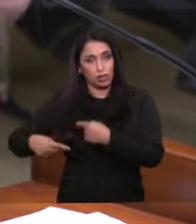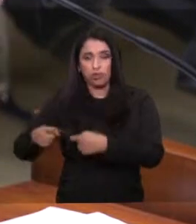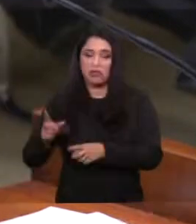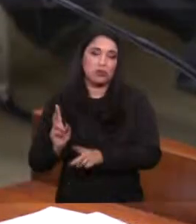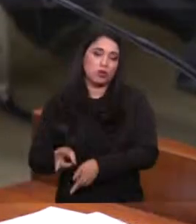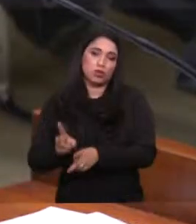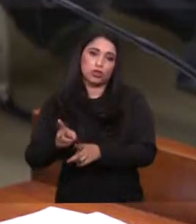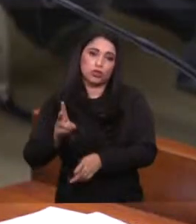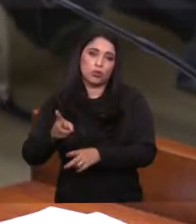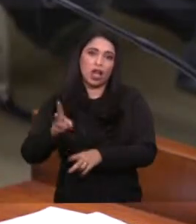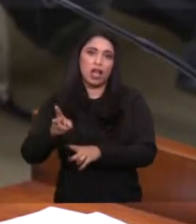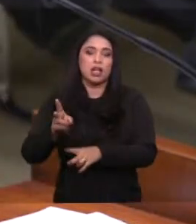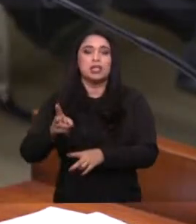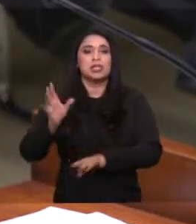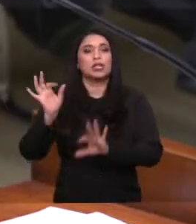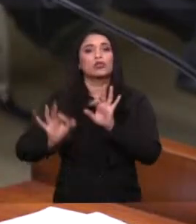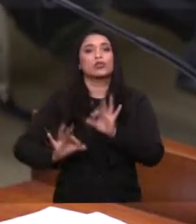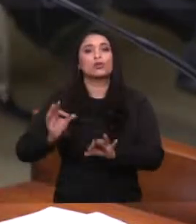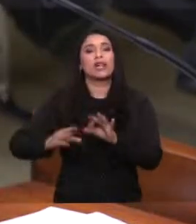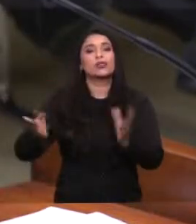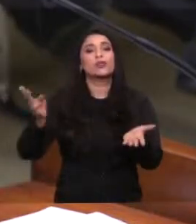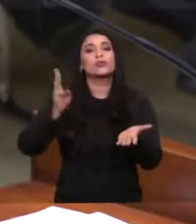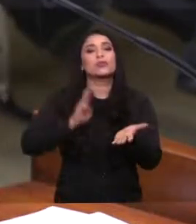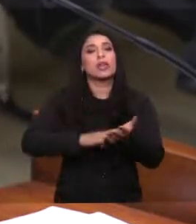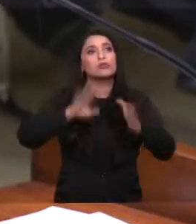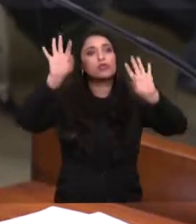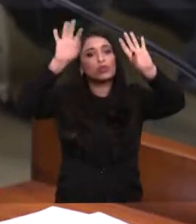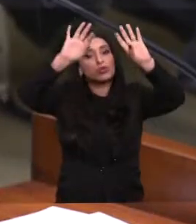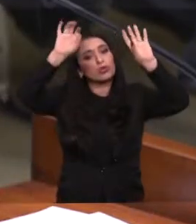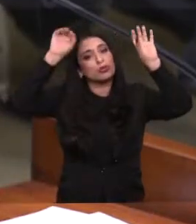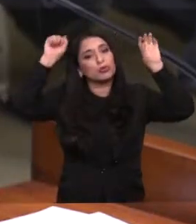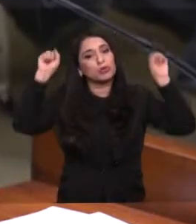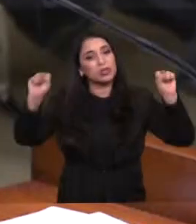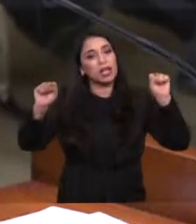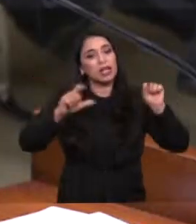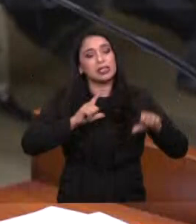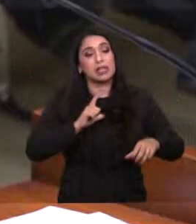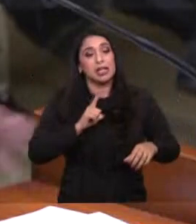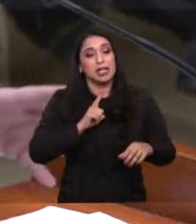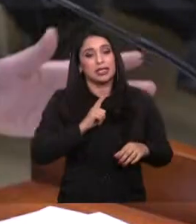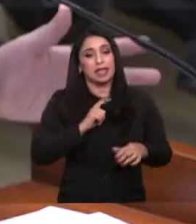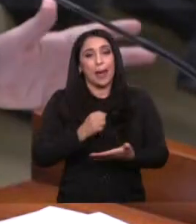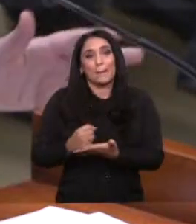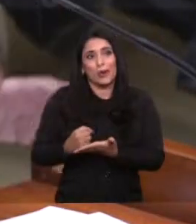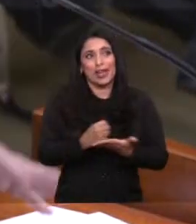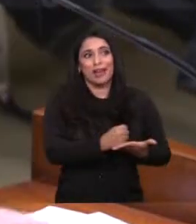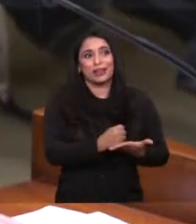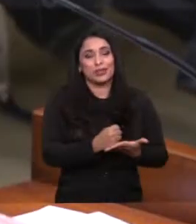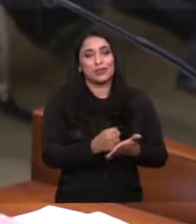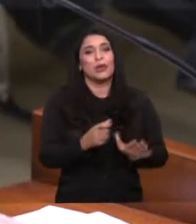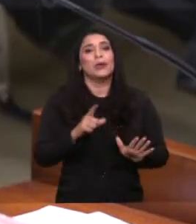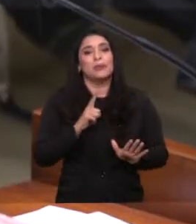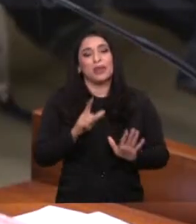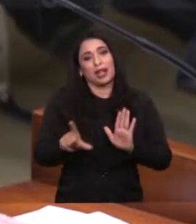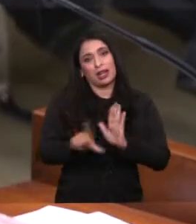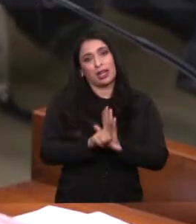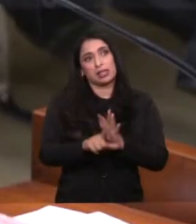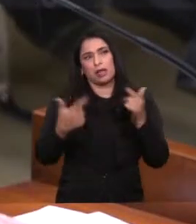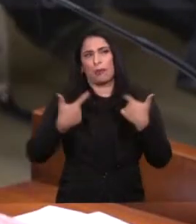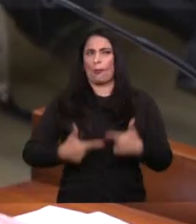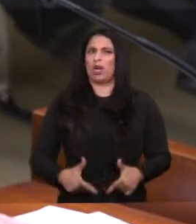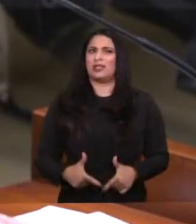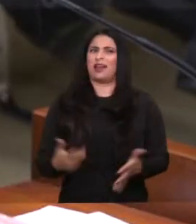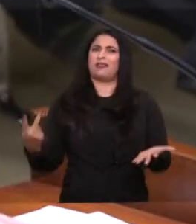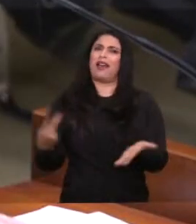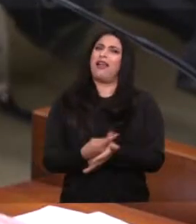por membros dos tribunais que, com base nos princípios inspiradores dessa lei, seriam parciais. Tem algo